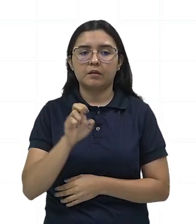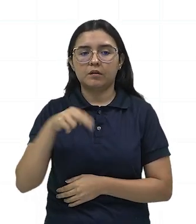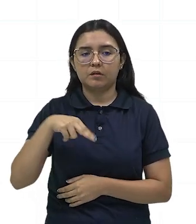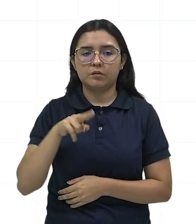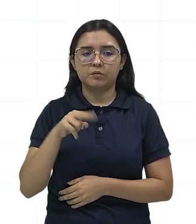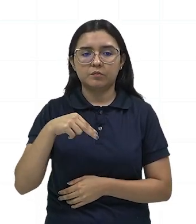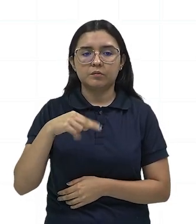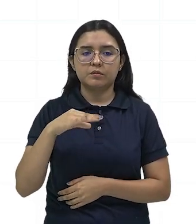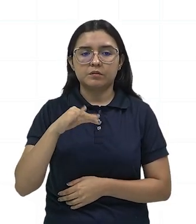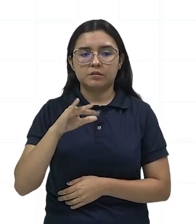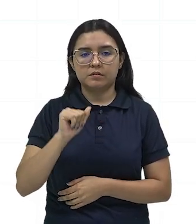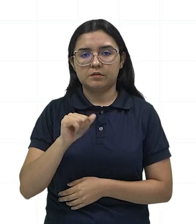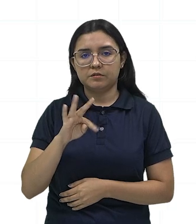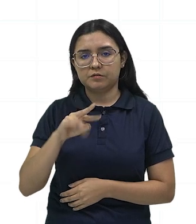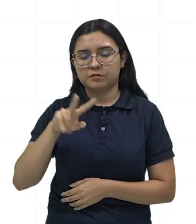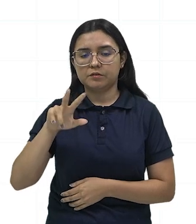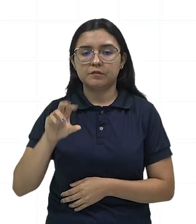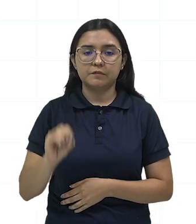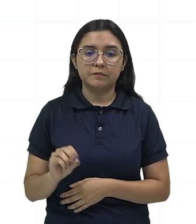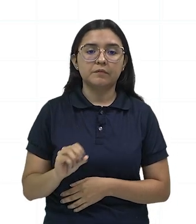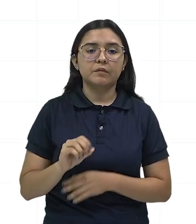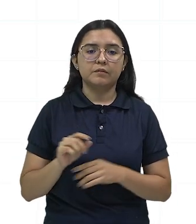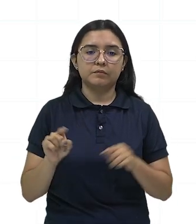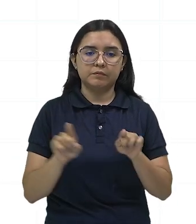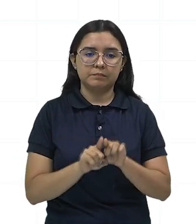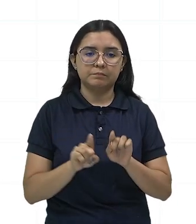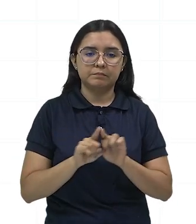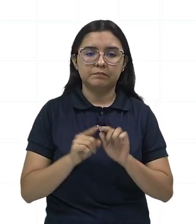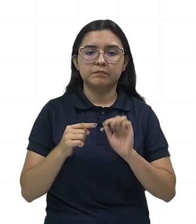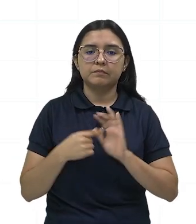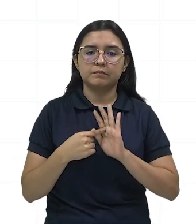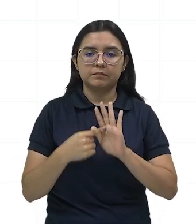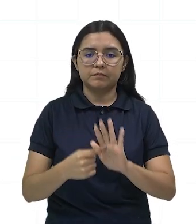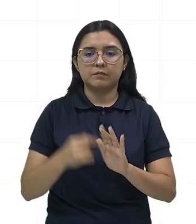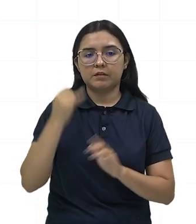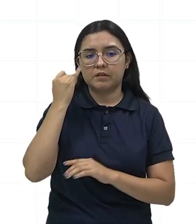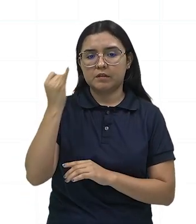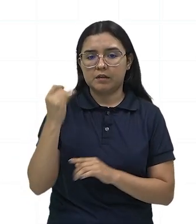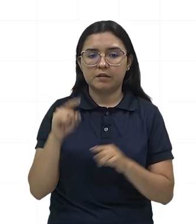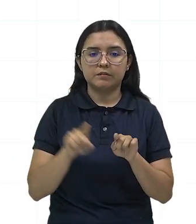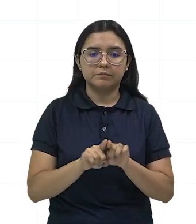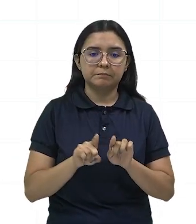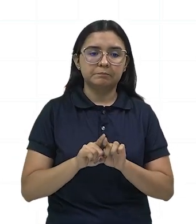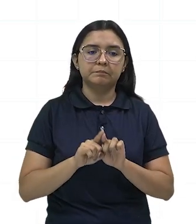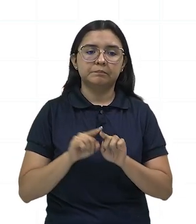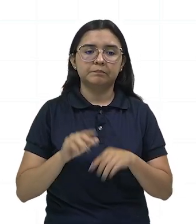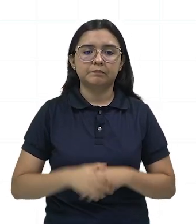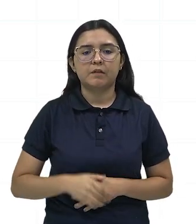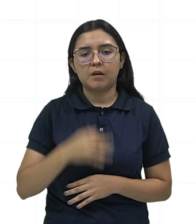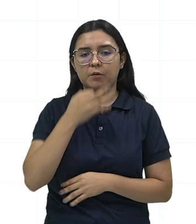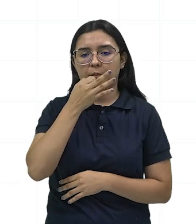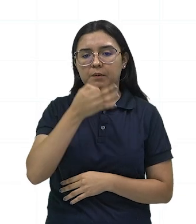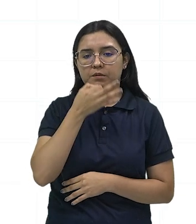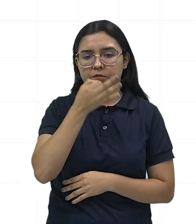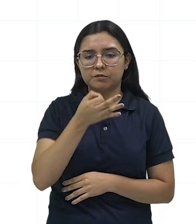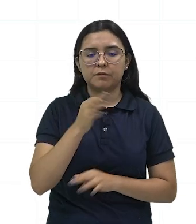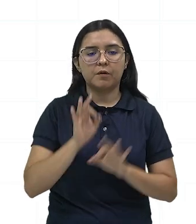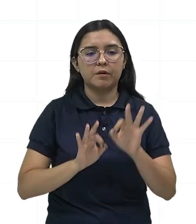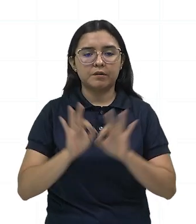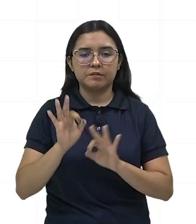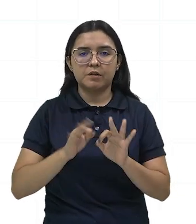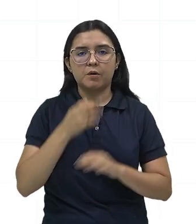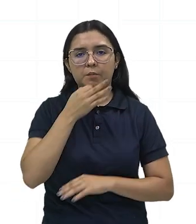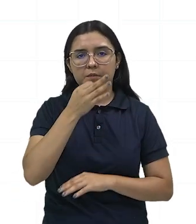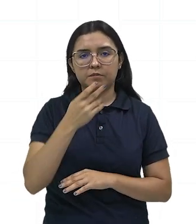à própria ideia que é apresentada em determinado enunciado, e a argumentativa, que você vai direcionar os argumentos da